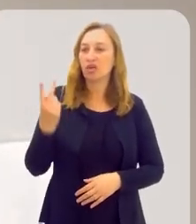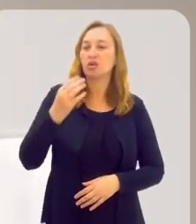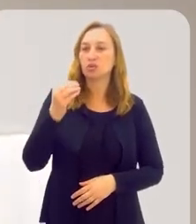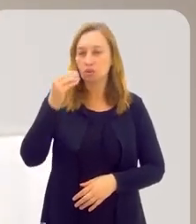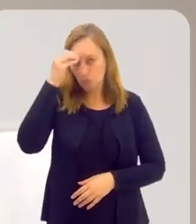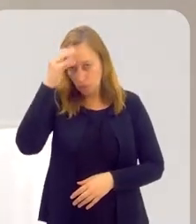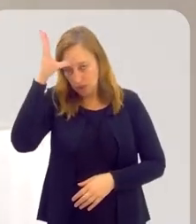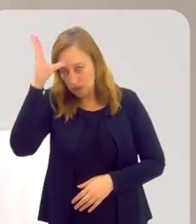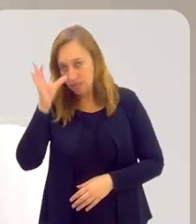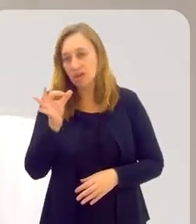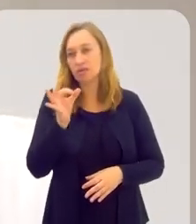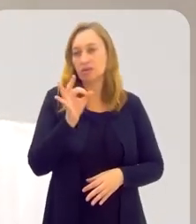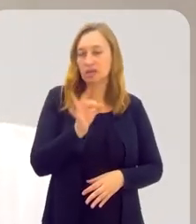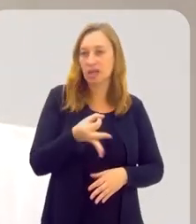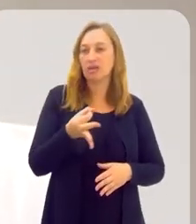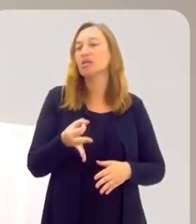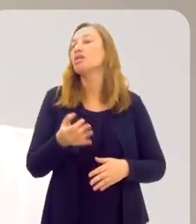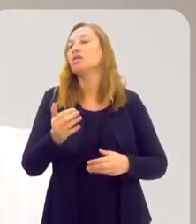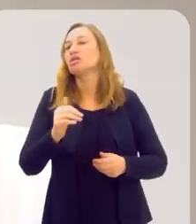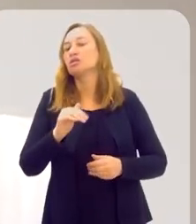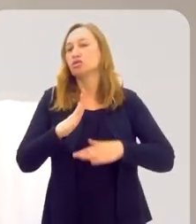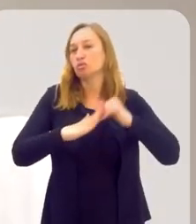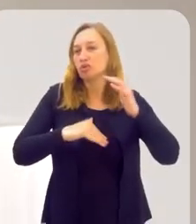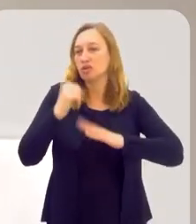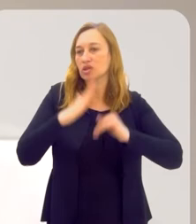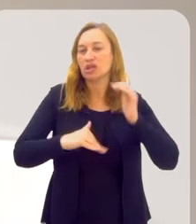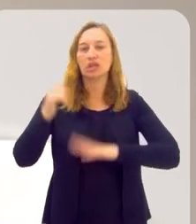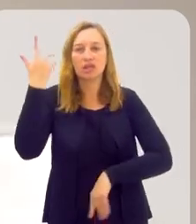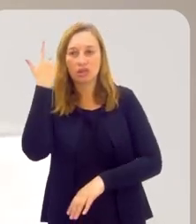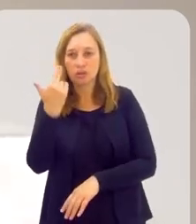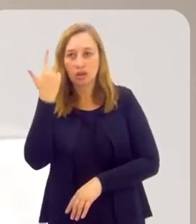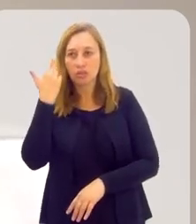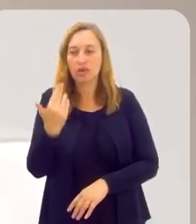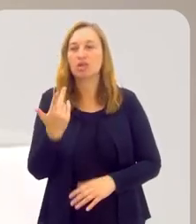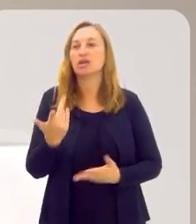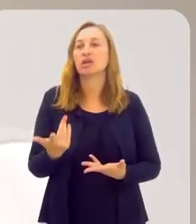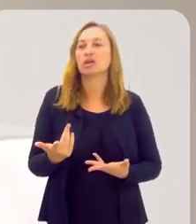valorizem o conhecimento específico destes profissionais e, naturalmente, depois,